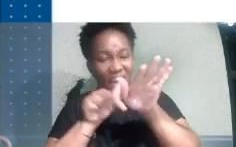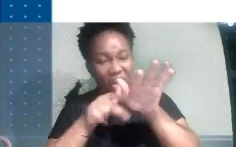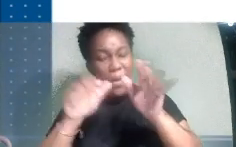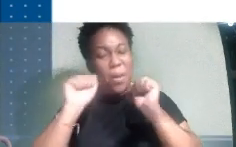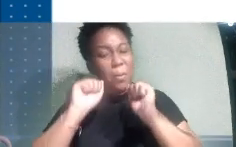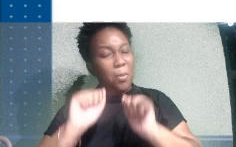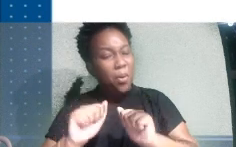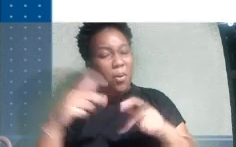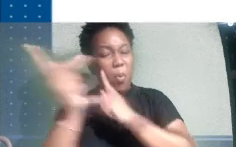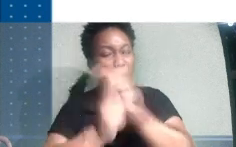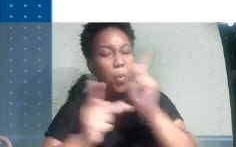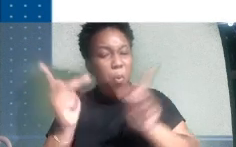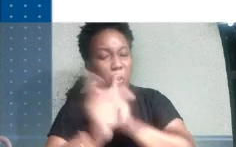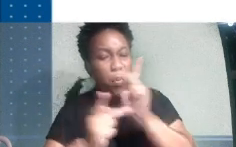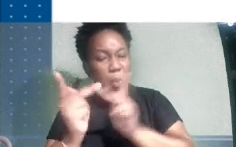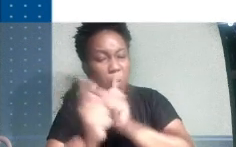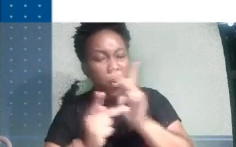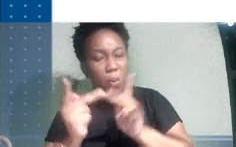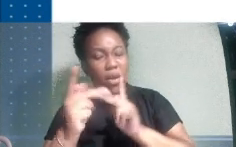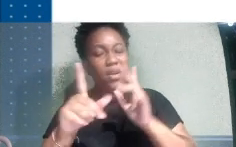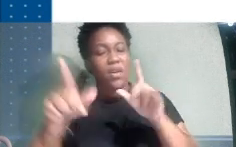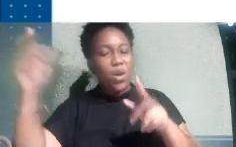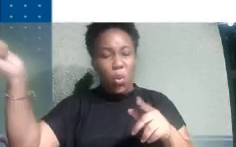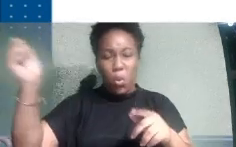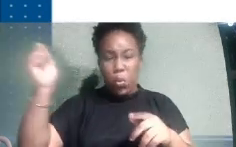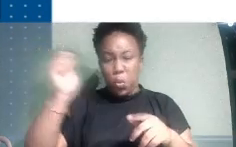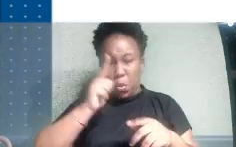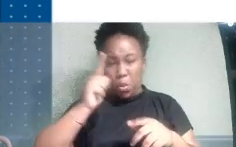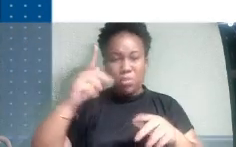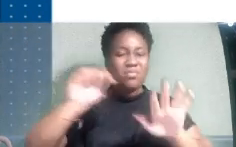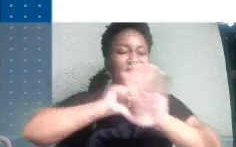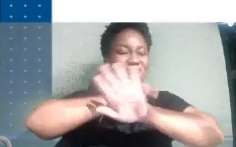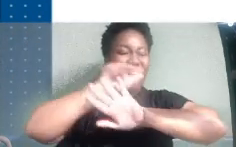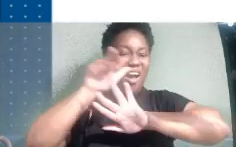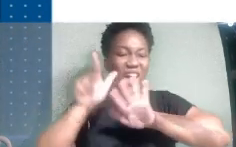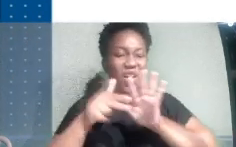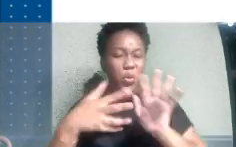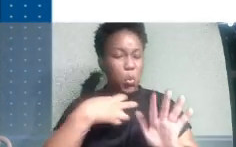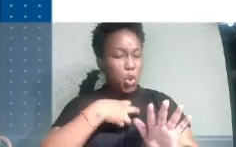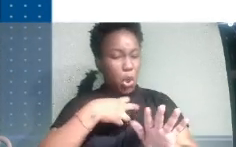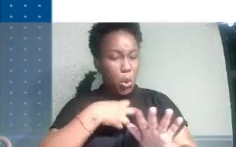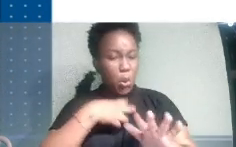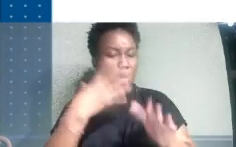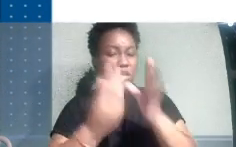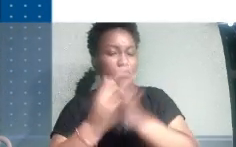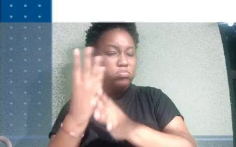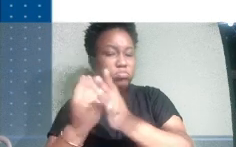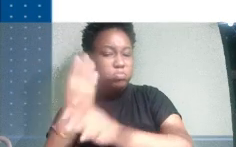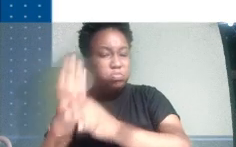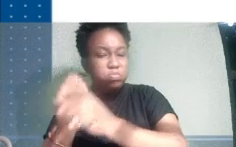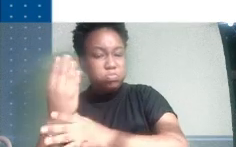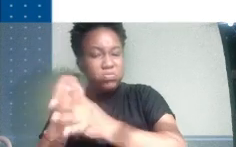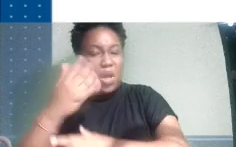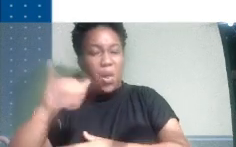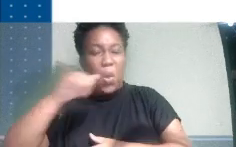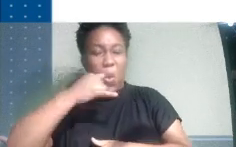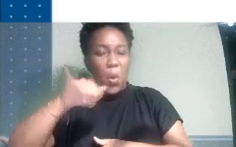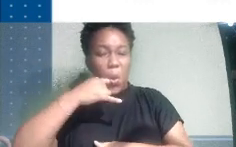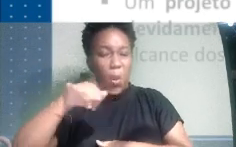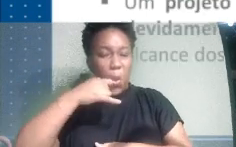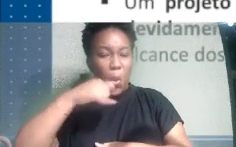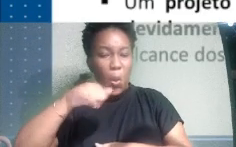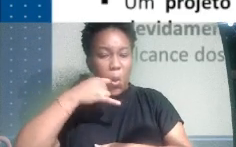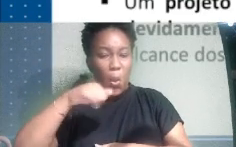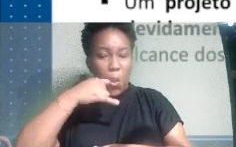usina eólica, uma usina solar e assim sucessivamente. Então nós temos diferentes formas de gerarmos energia.